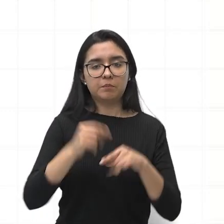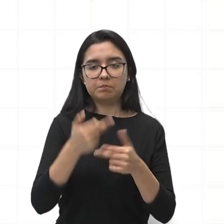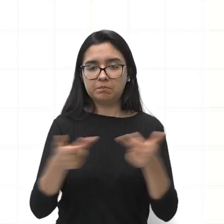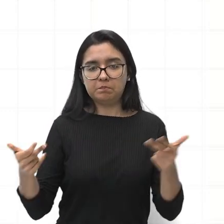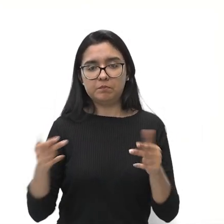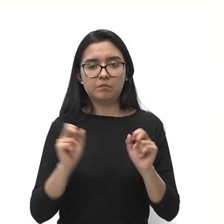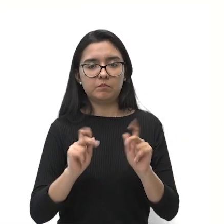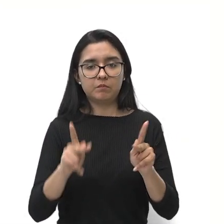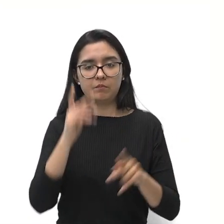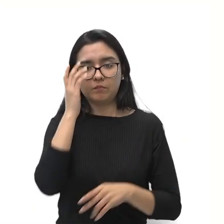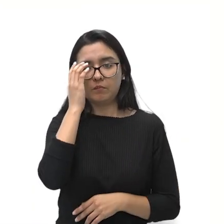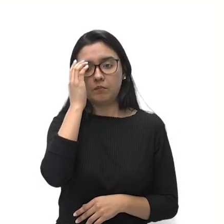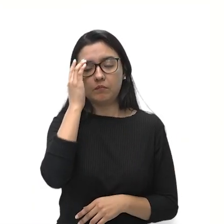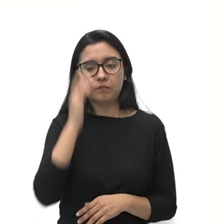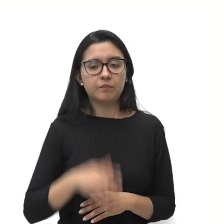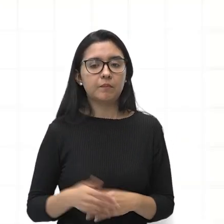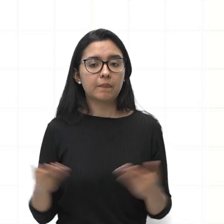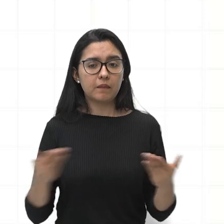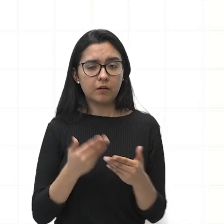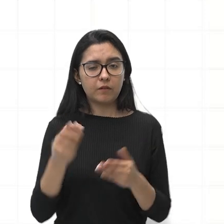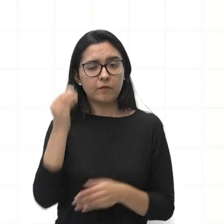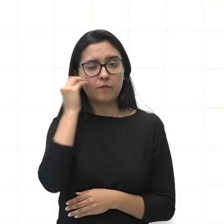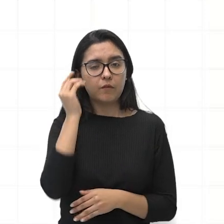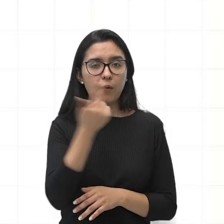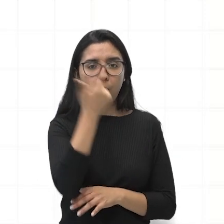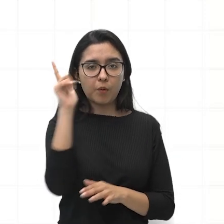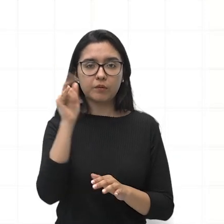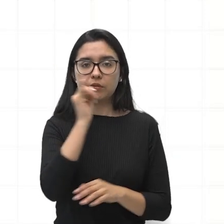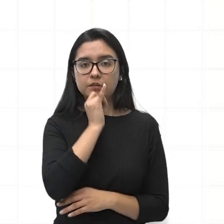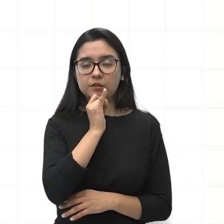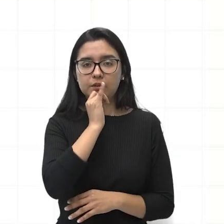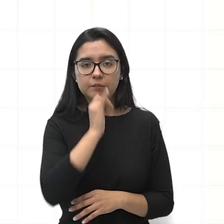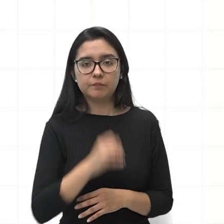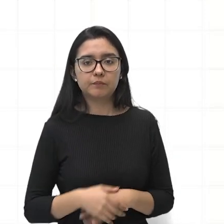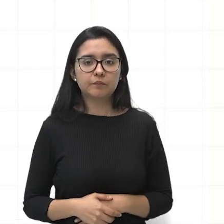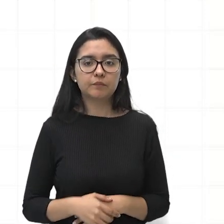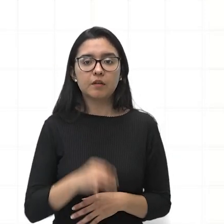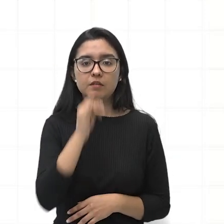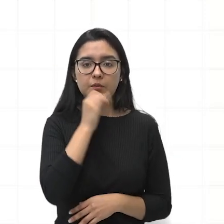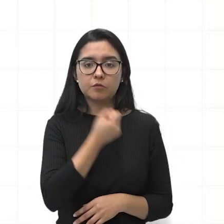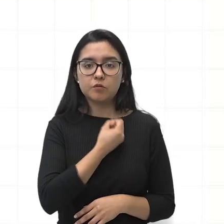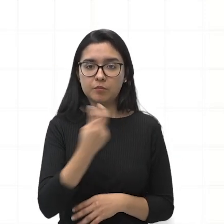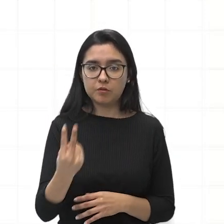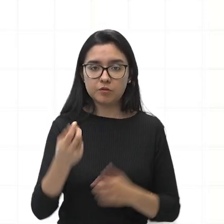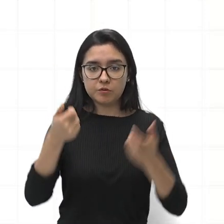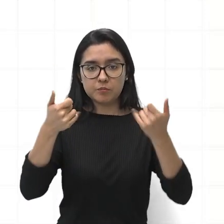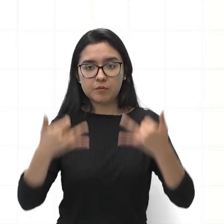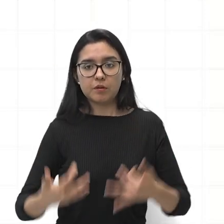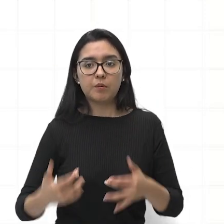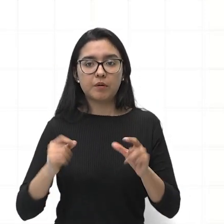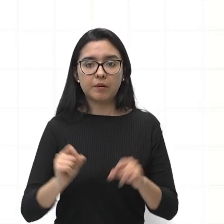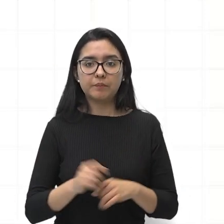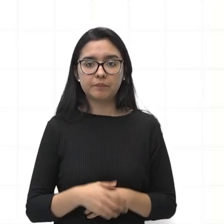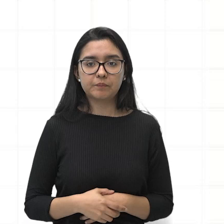bem. Vamos para o nosso próximo exemplo. Exemplo de número 2, diz o